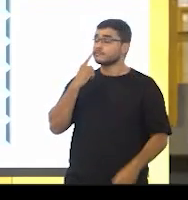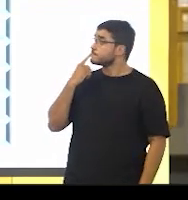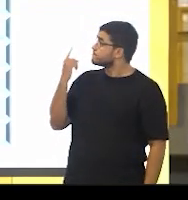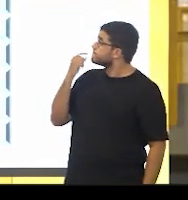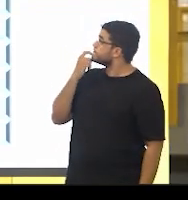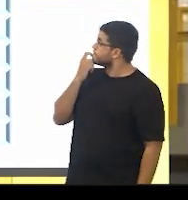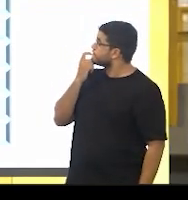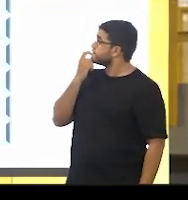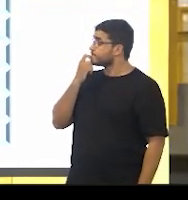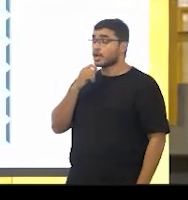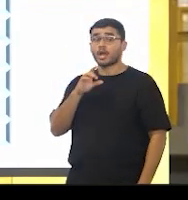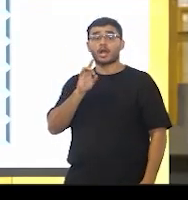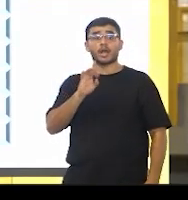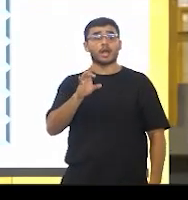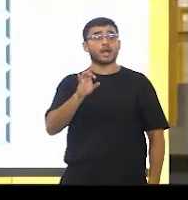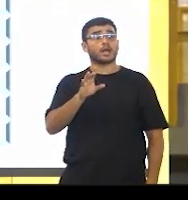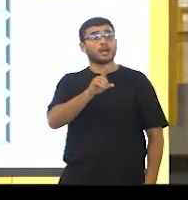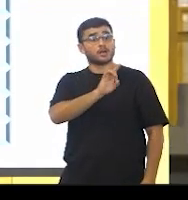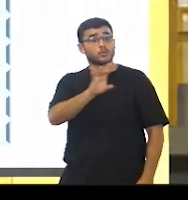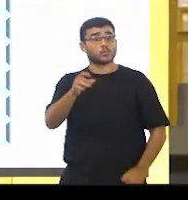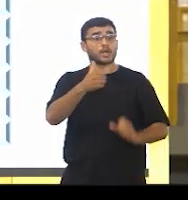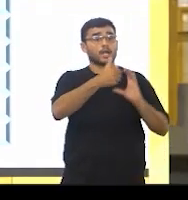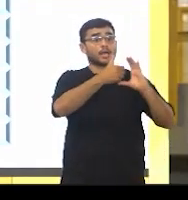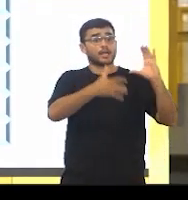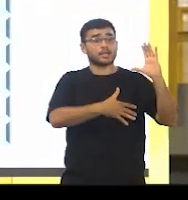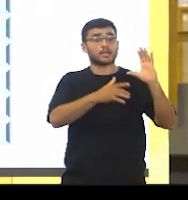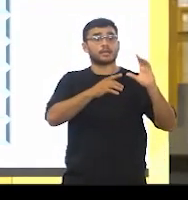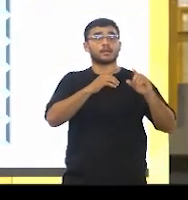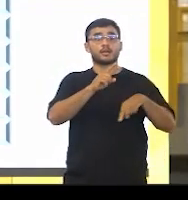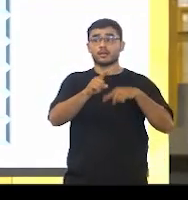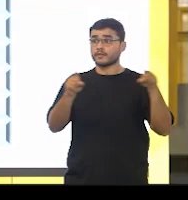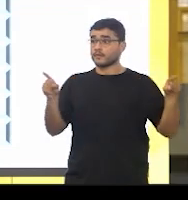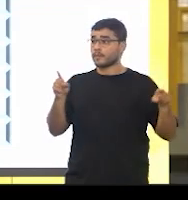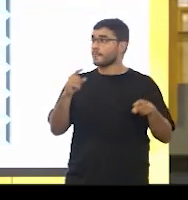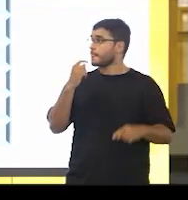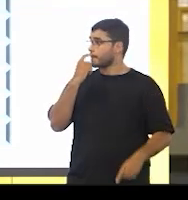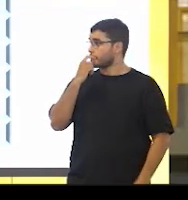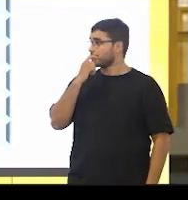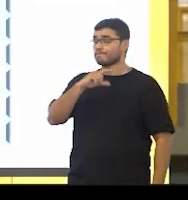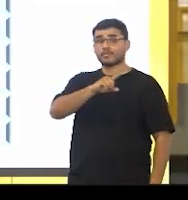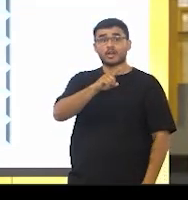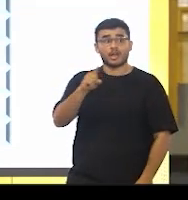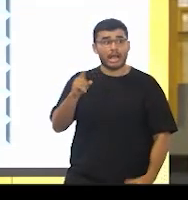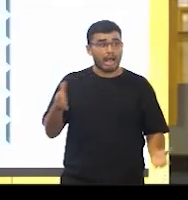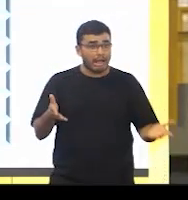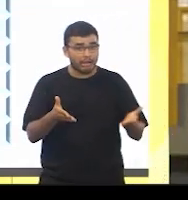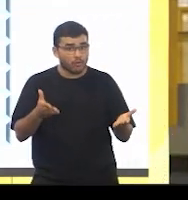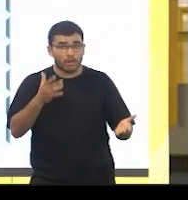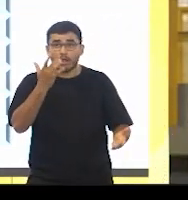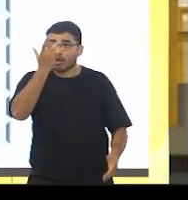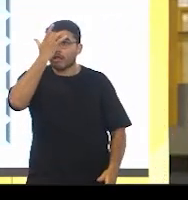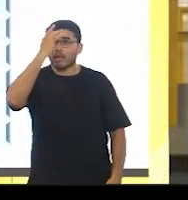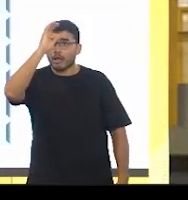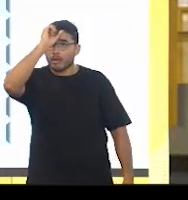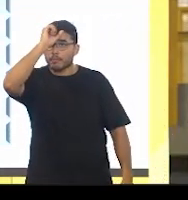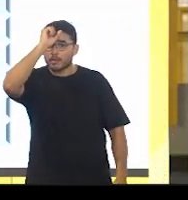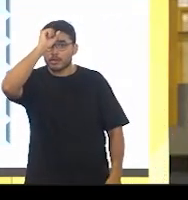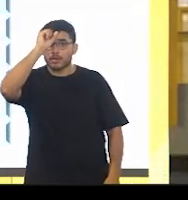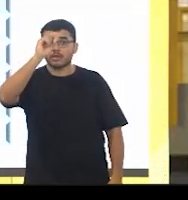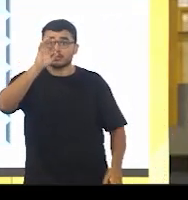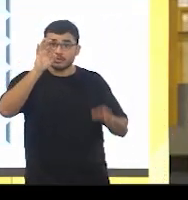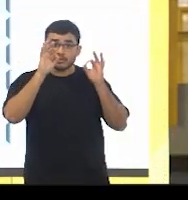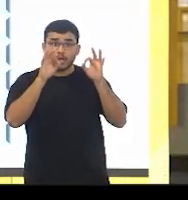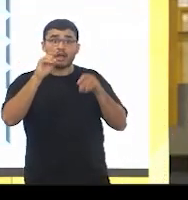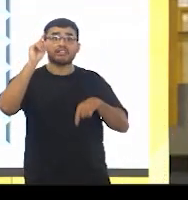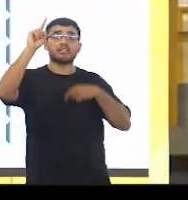vocês anotarem, tá certo? Mas não é para sair daqui, levar uma tapada e esquecer não, viu? Tem